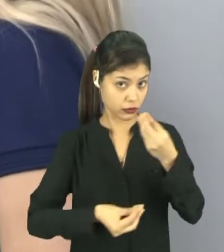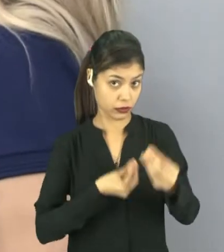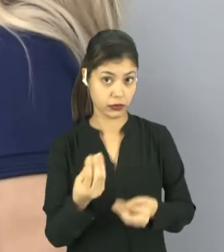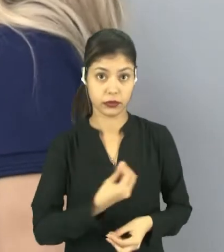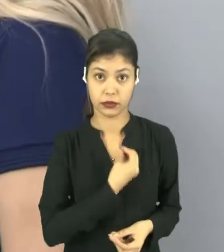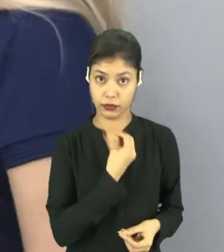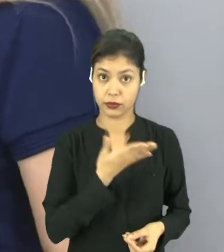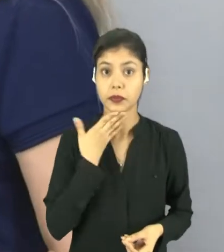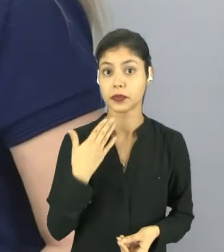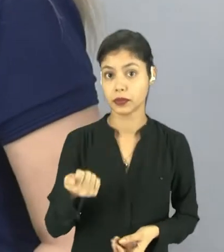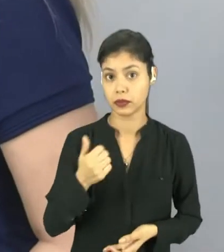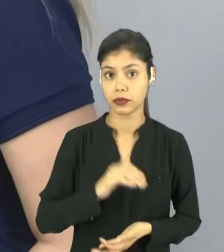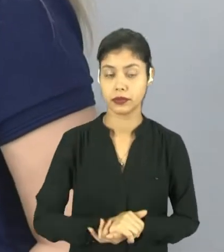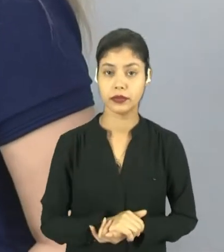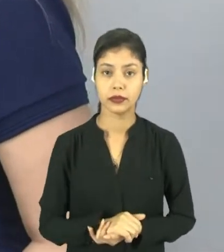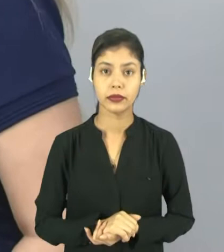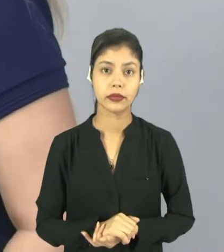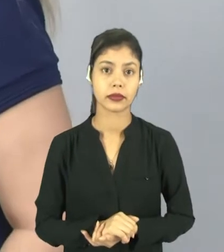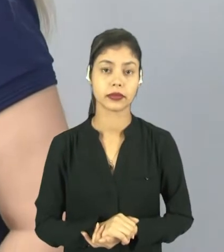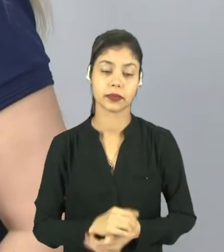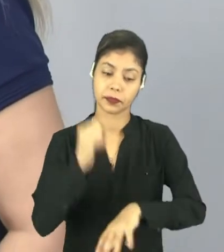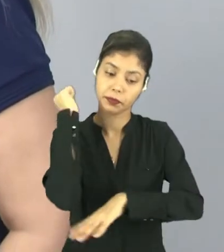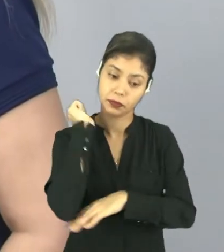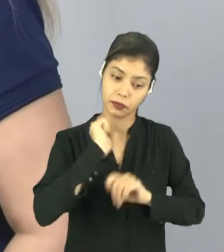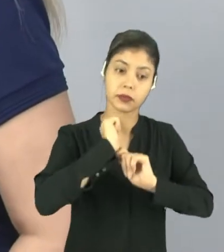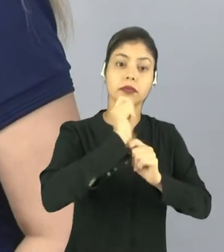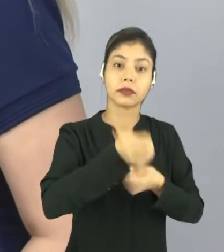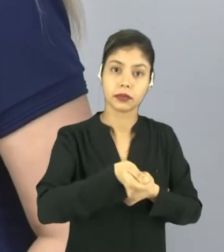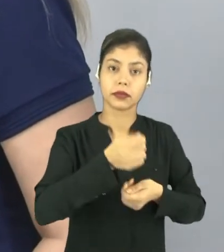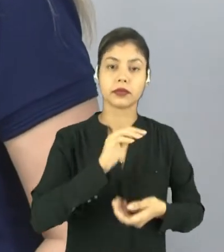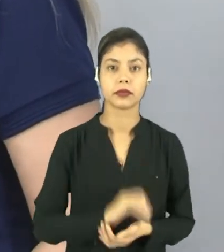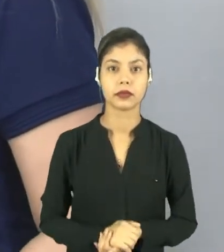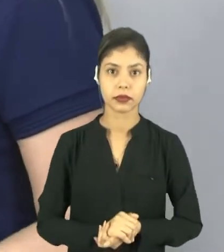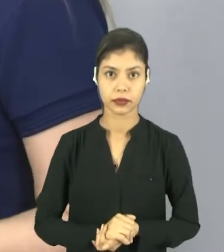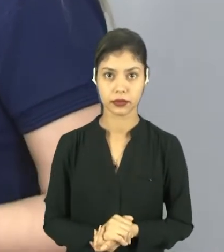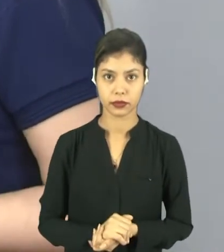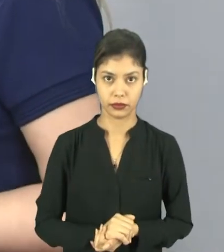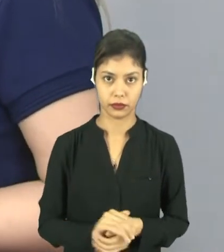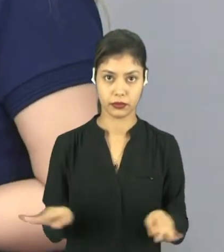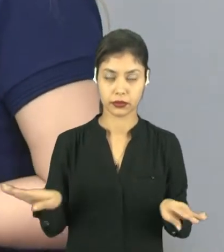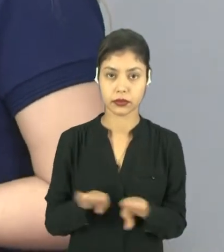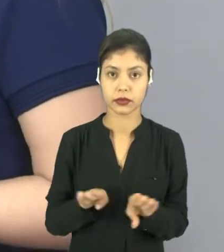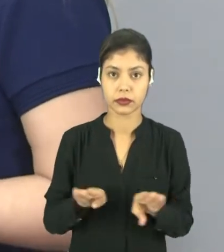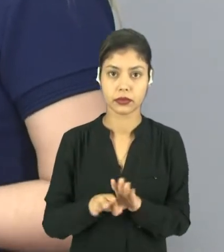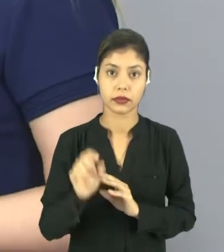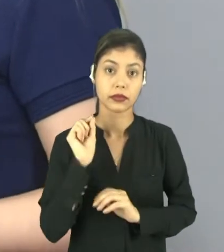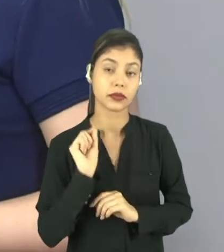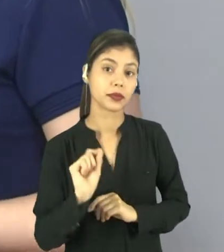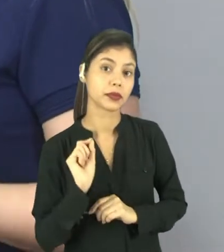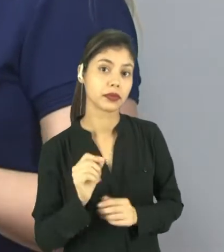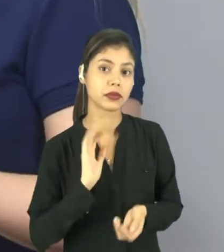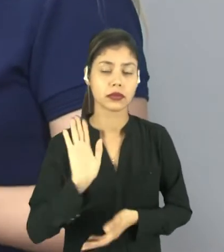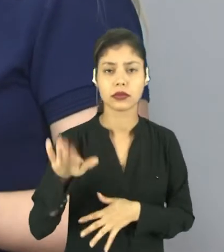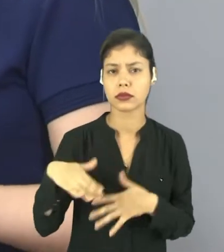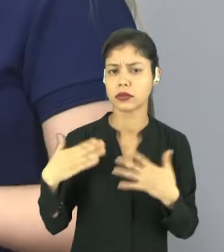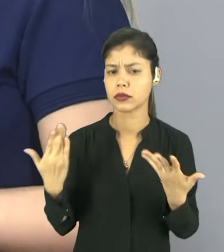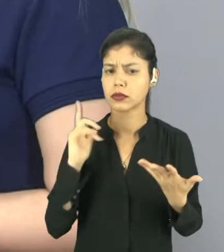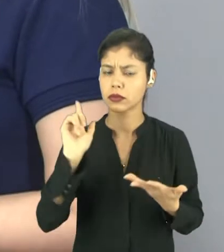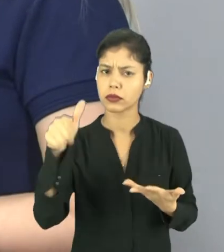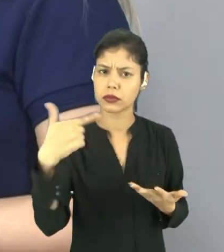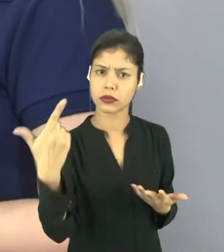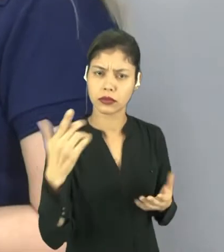se alimentarem. Da pesca. E também de quê? Qual outra forma que eles também